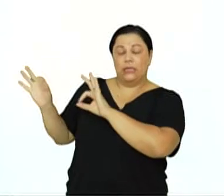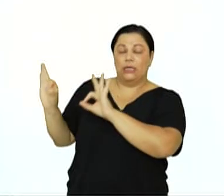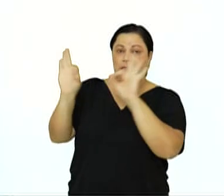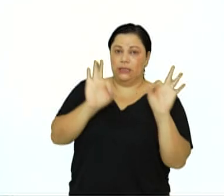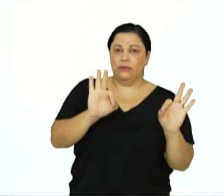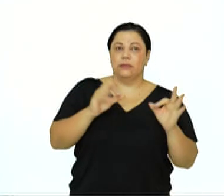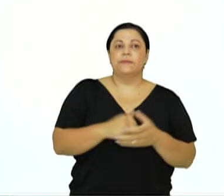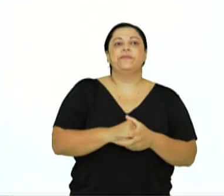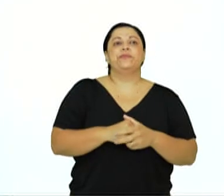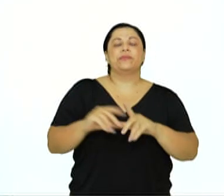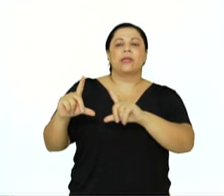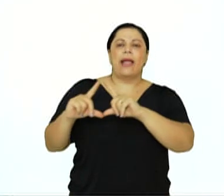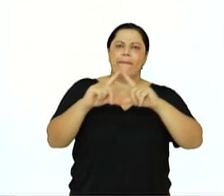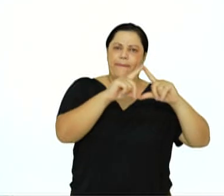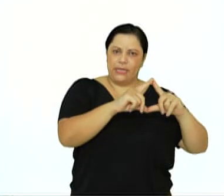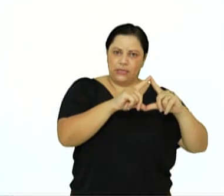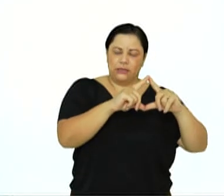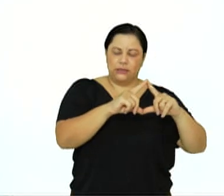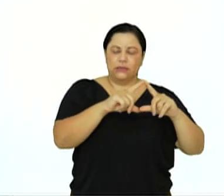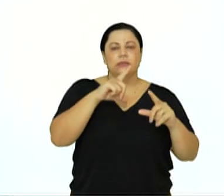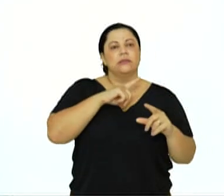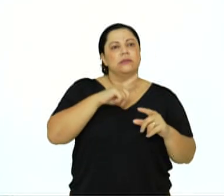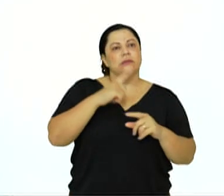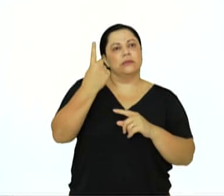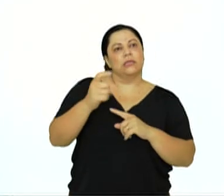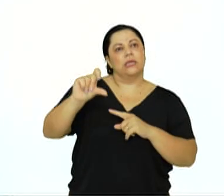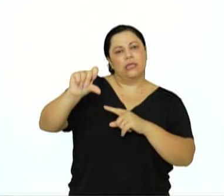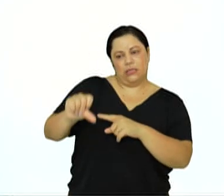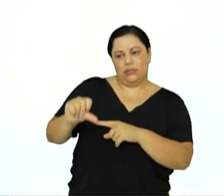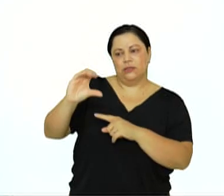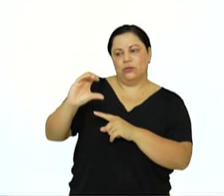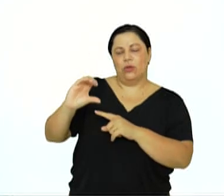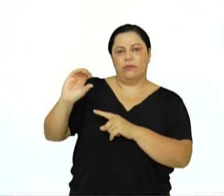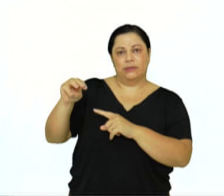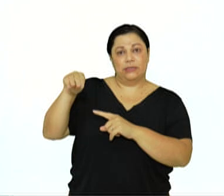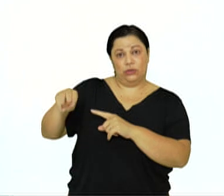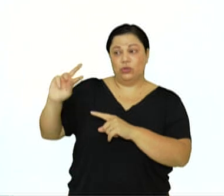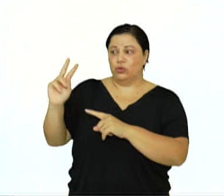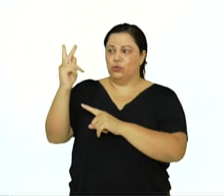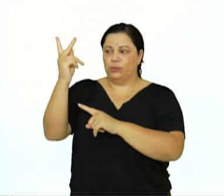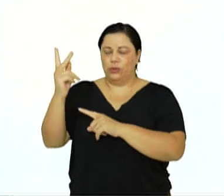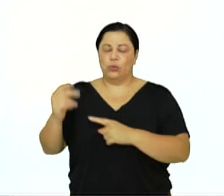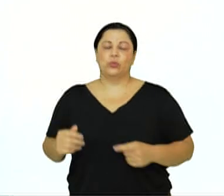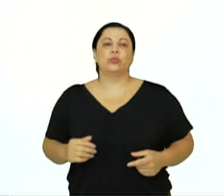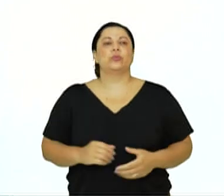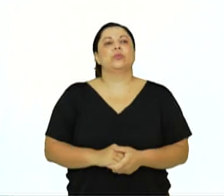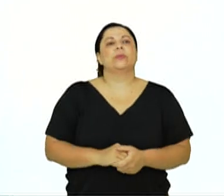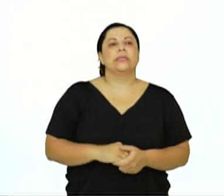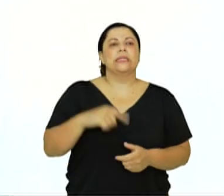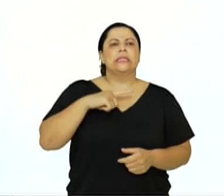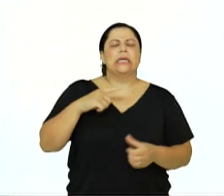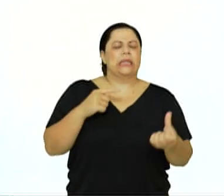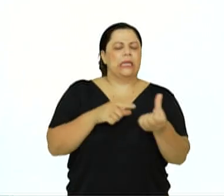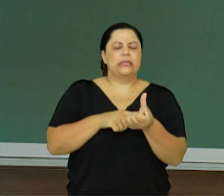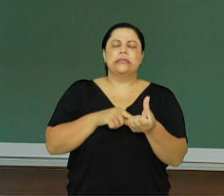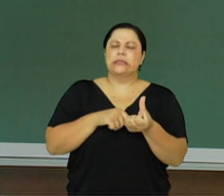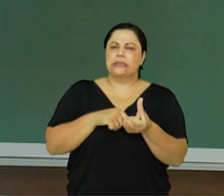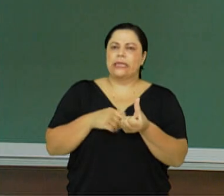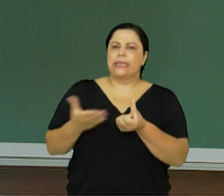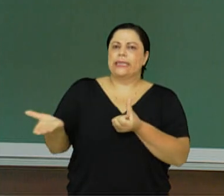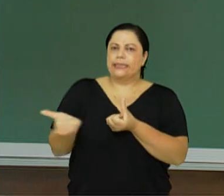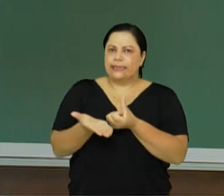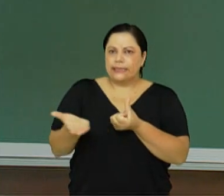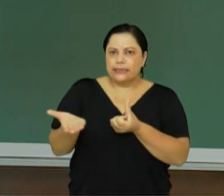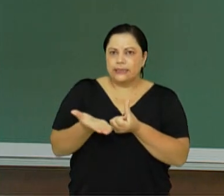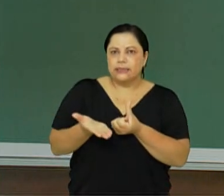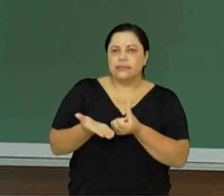A pirâmide quadrangular regular tem 19 centímetros de altura, né? E ela tem 6 de aresta